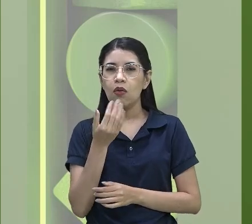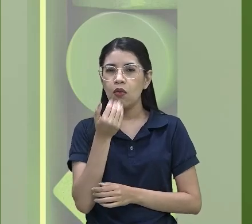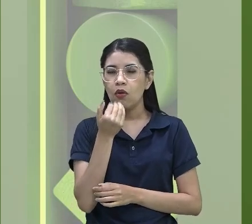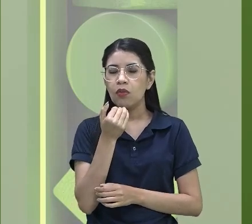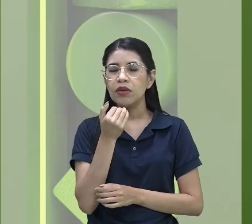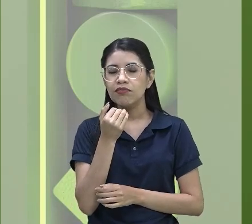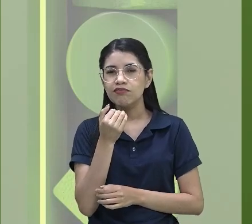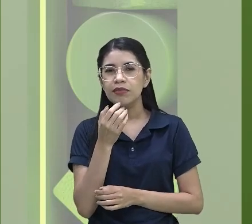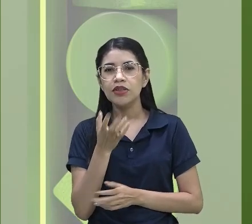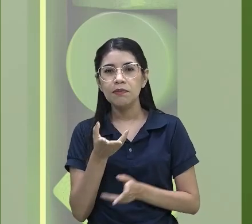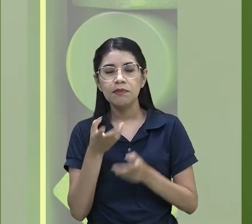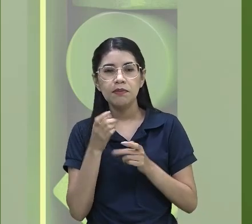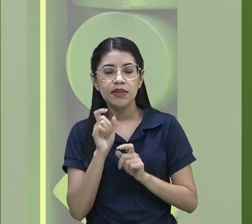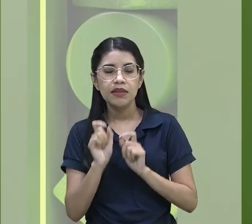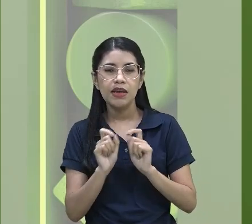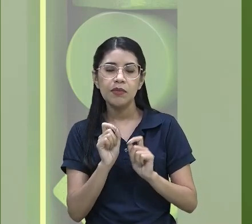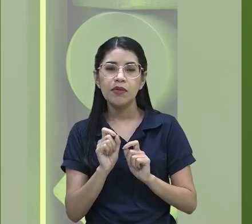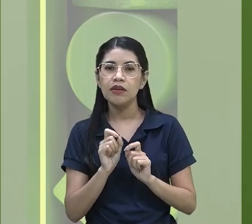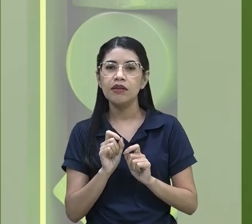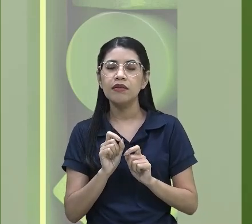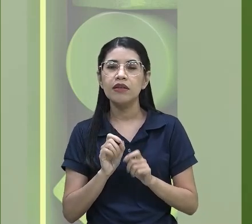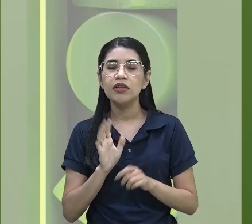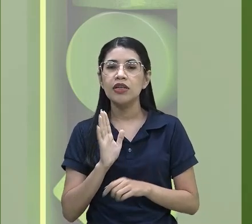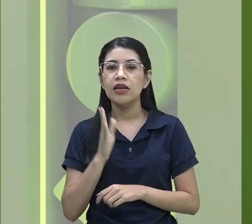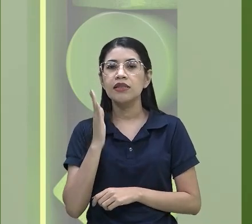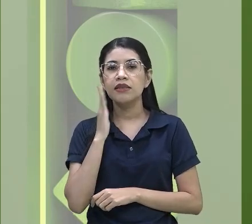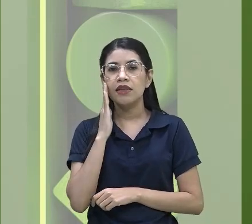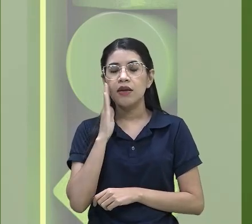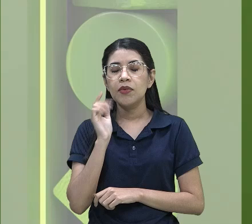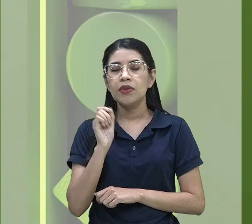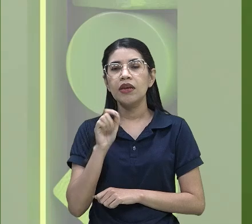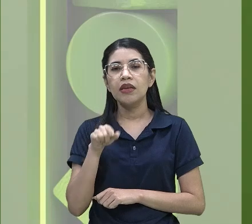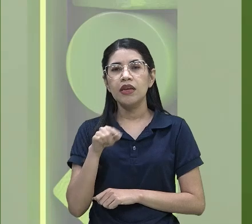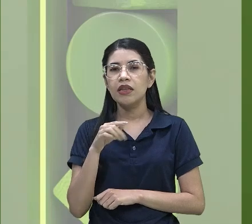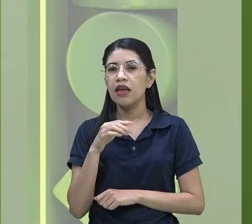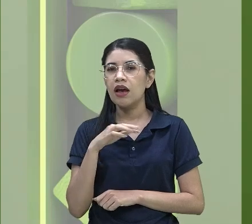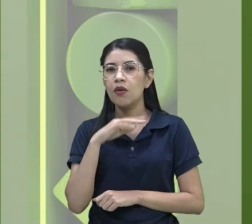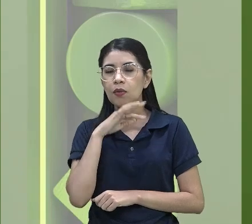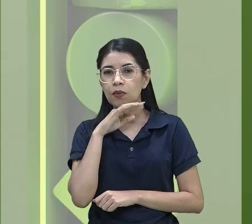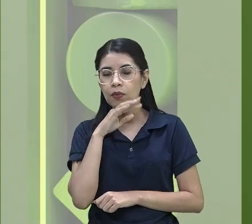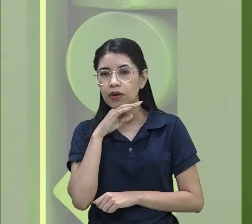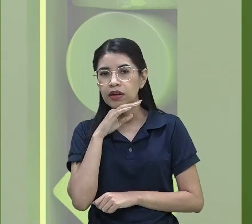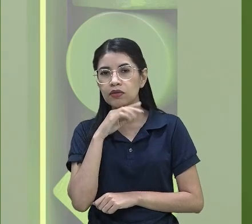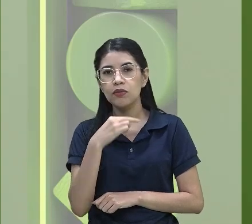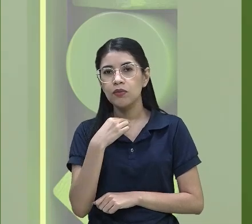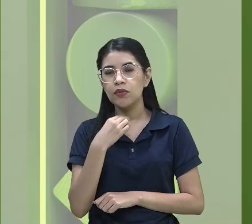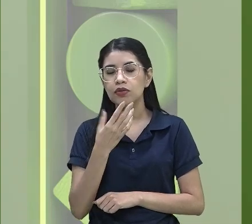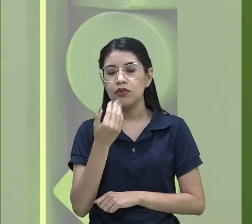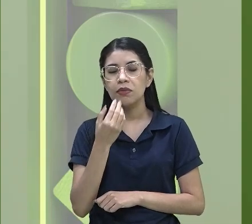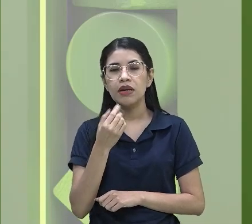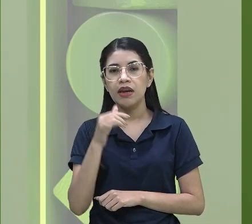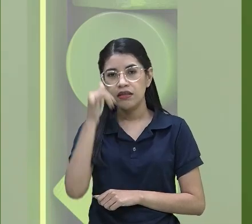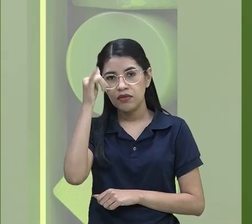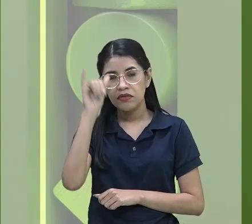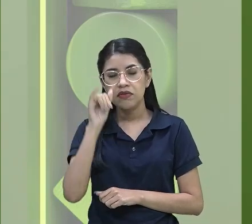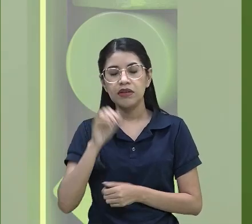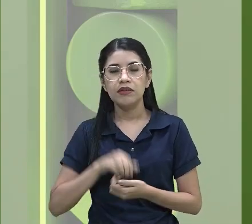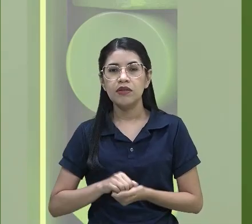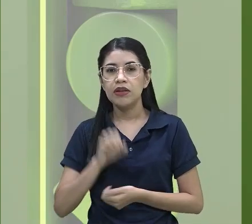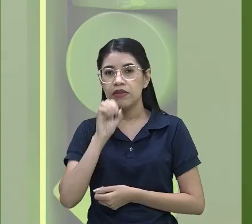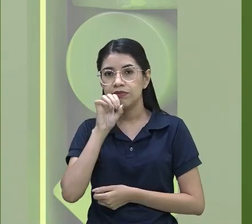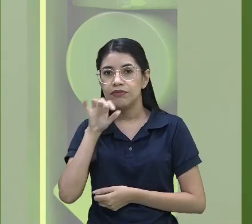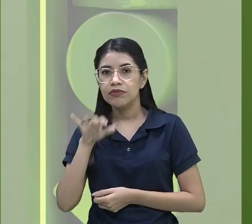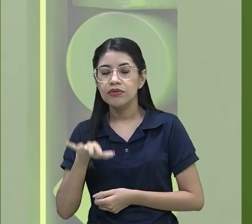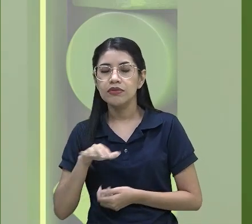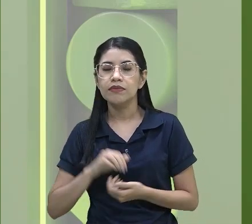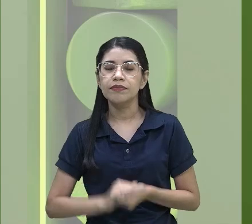você tem uma informação, já uma memória de que ele está vencido, você não vai engolir. Então, vamos ver mais